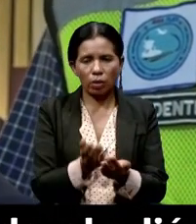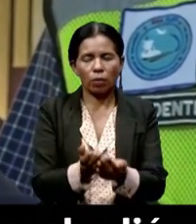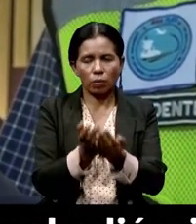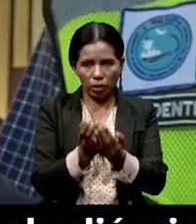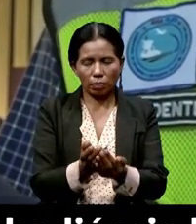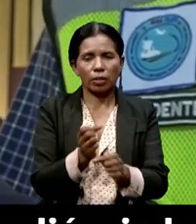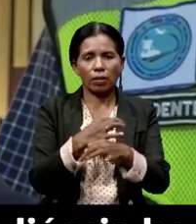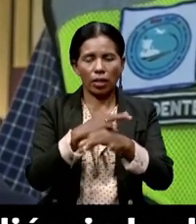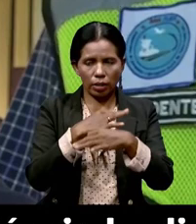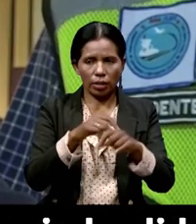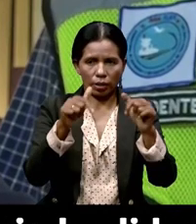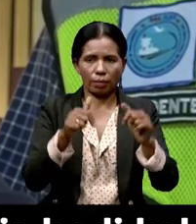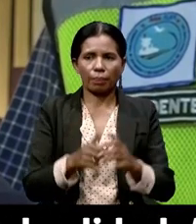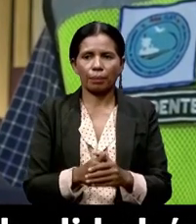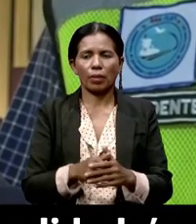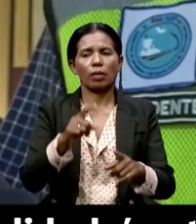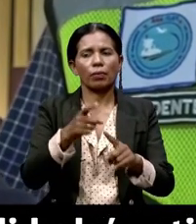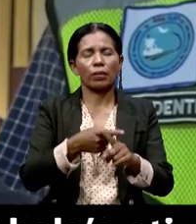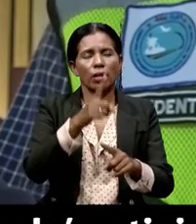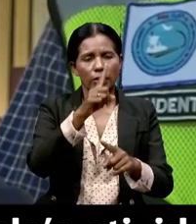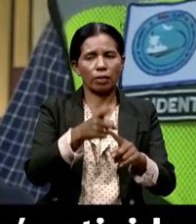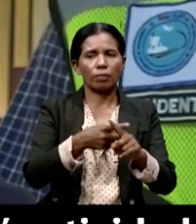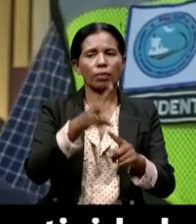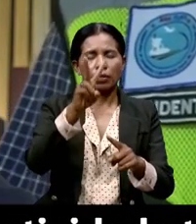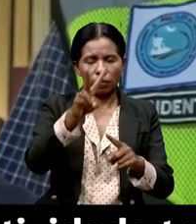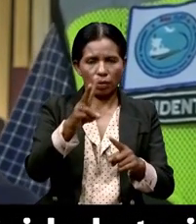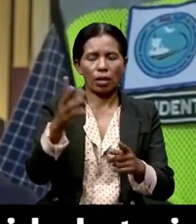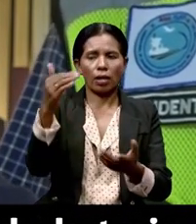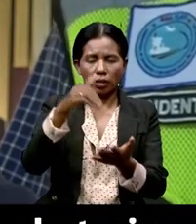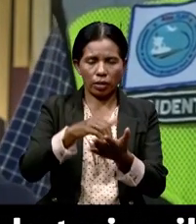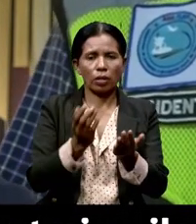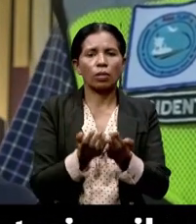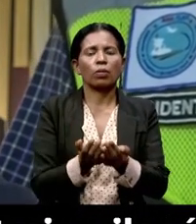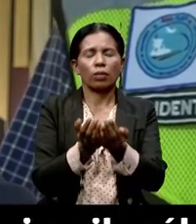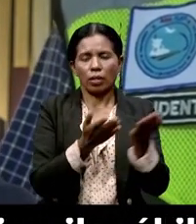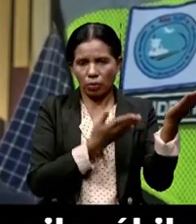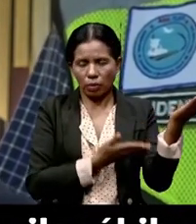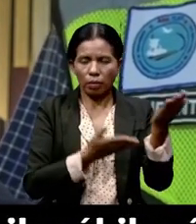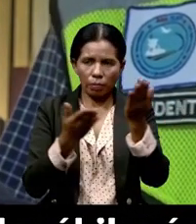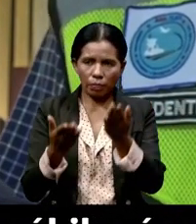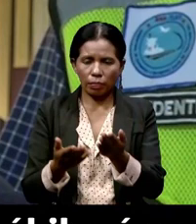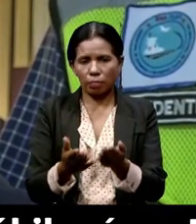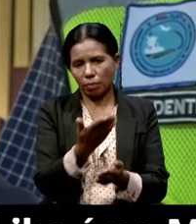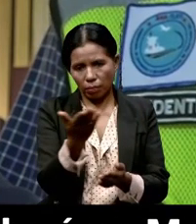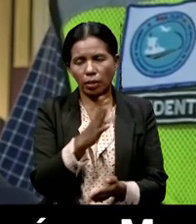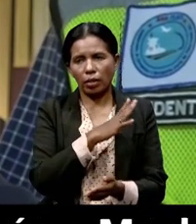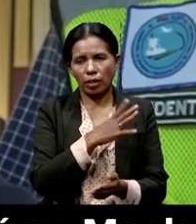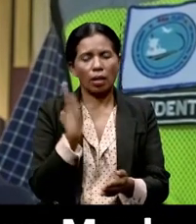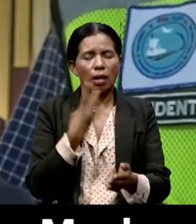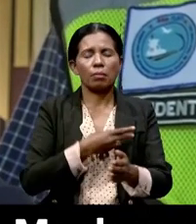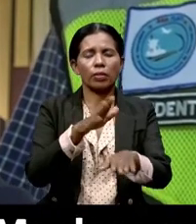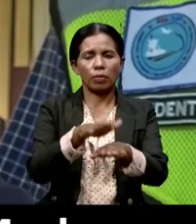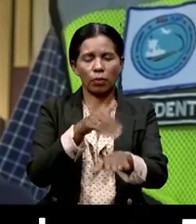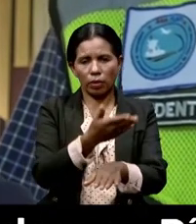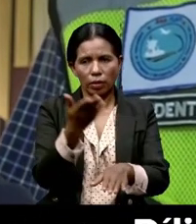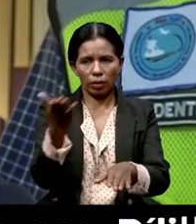maquita. Fulan ira, fulan ruatani, rone, toi rene, me rendeite. A me se volimi,